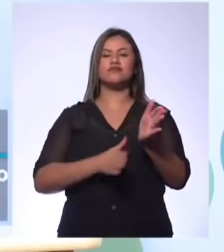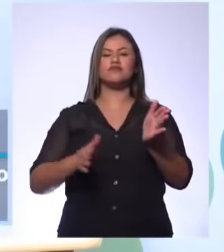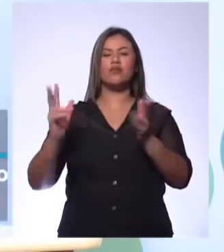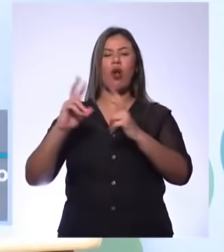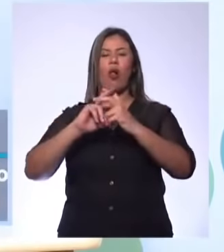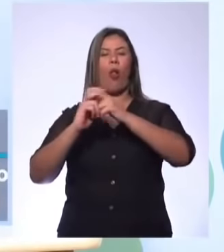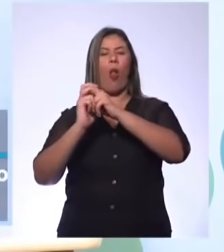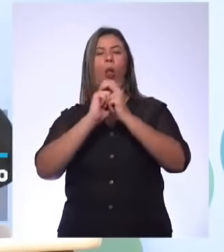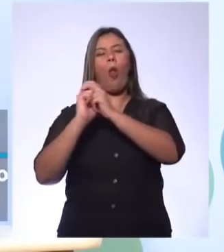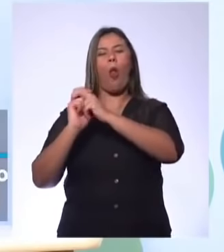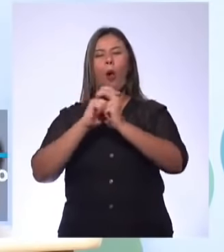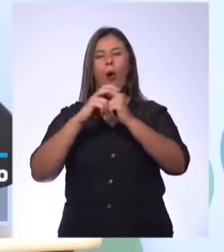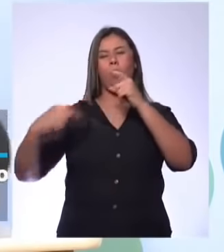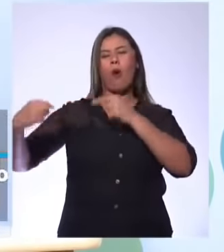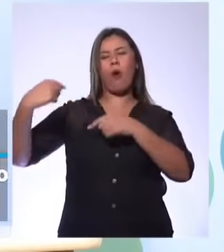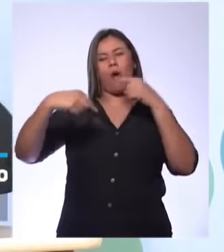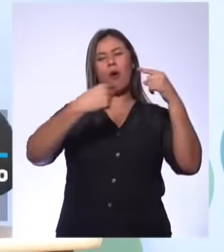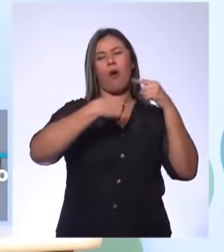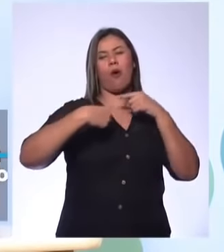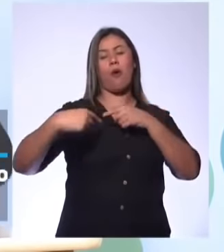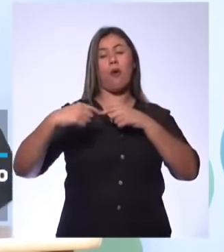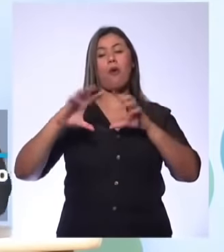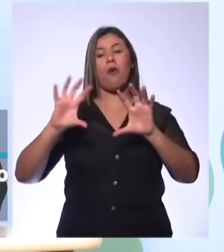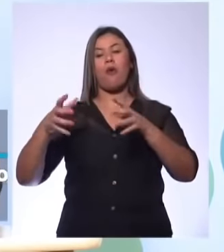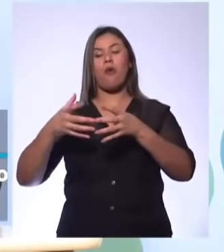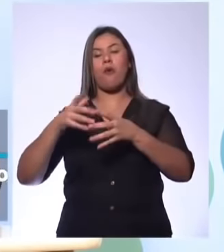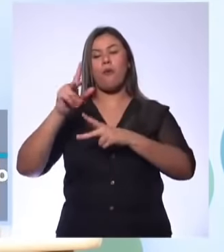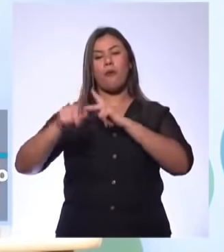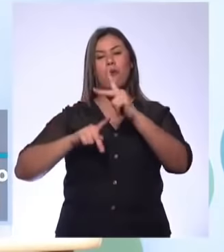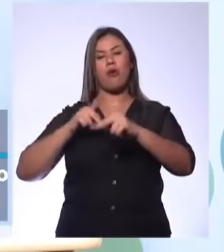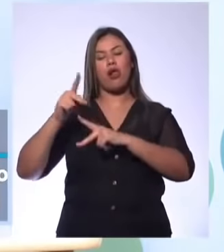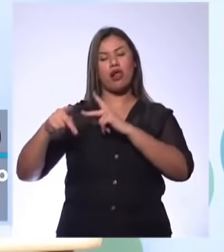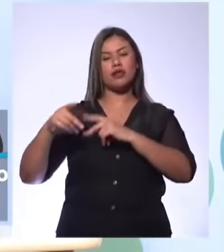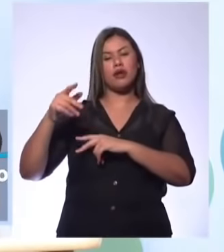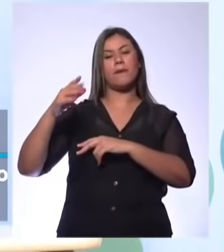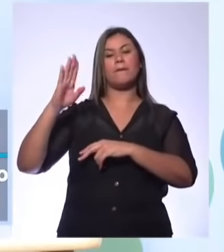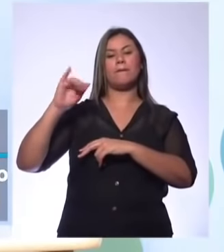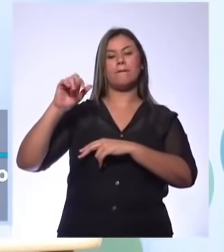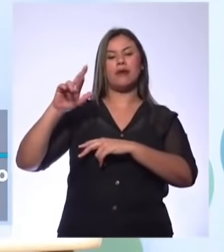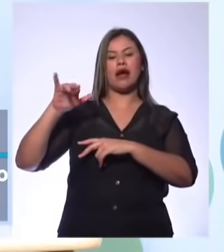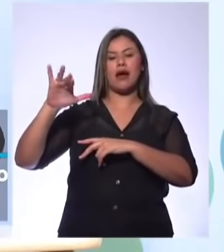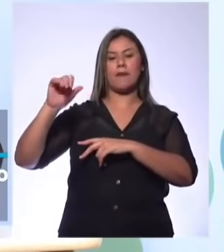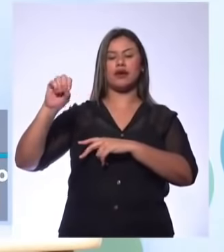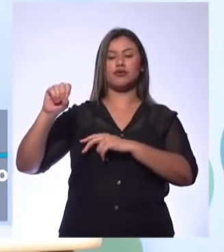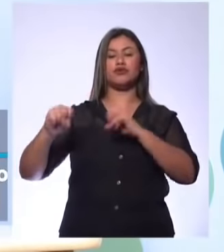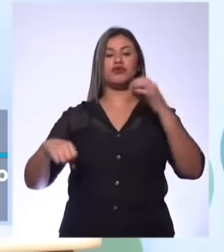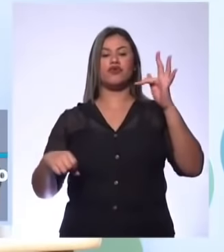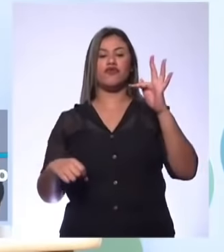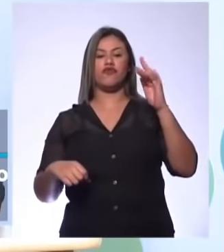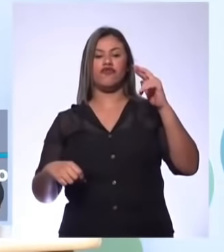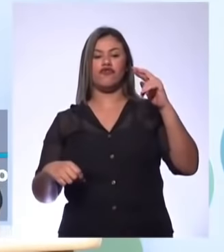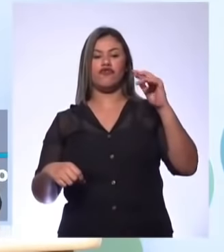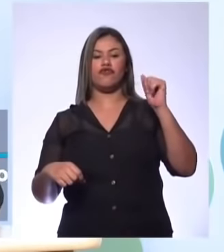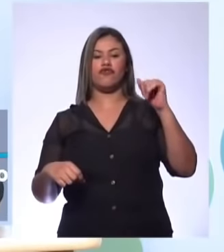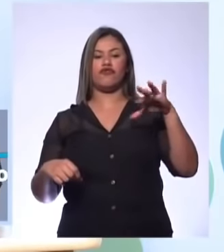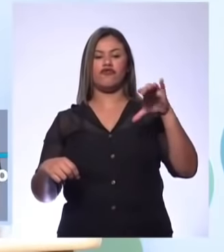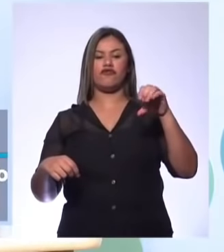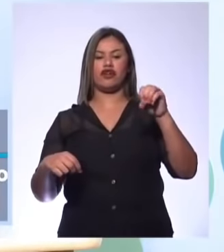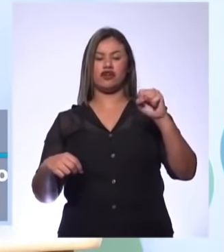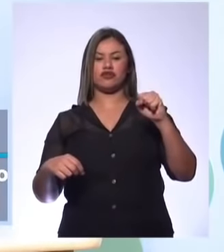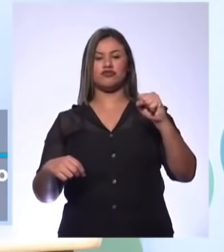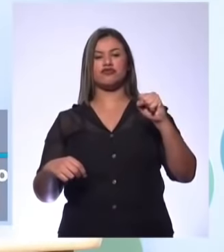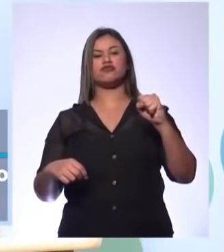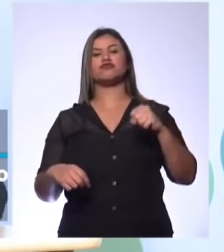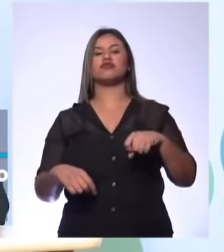tensão, né, entre esses povos bárbaros, e os francos vão aí se destacar, que aí já são cenas